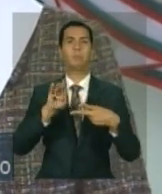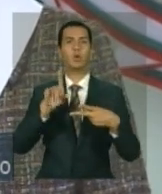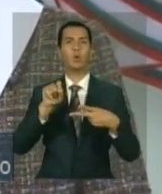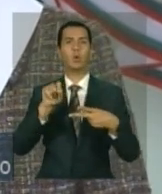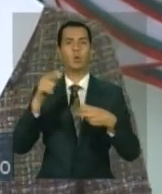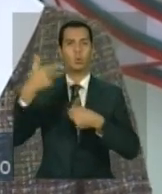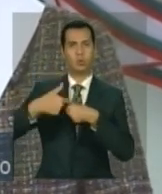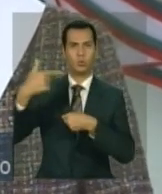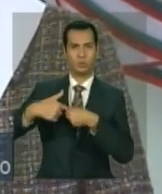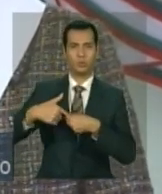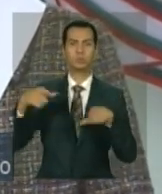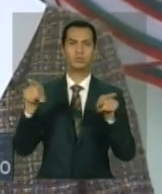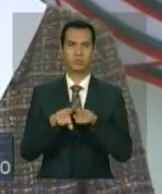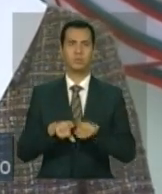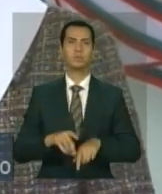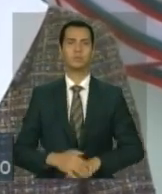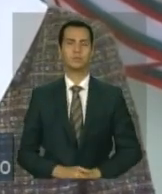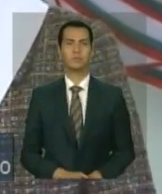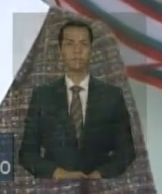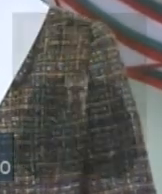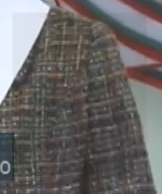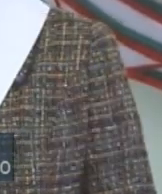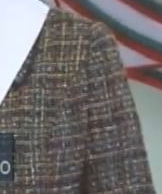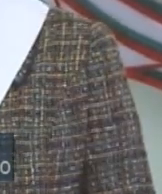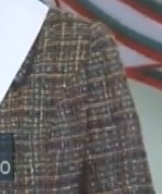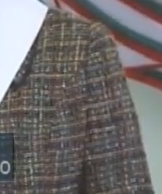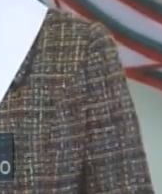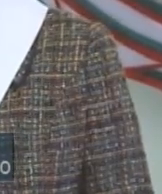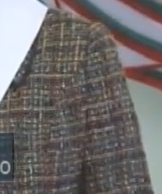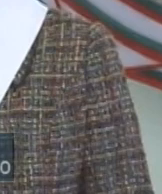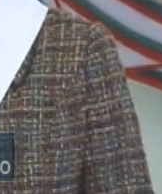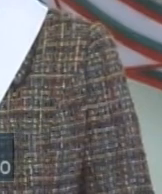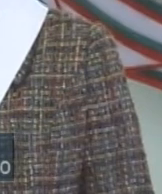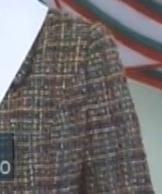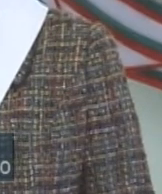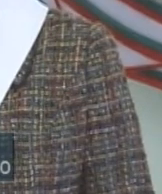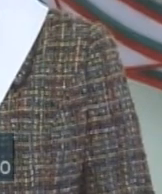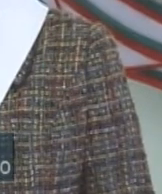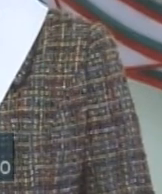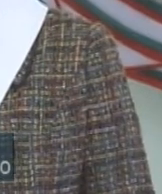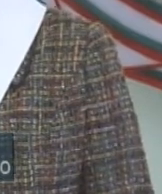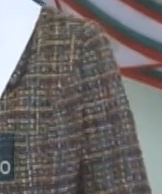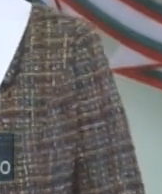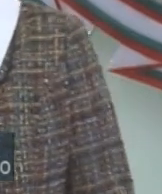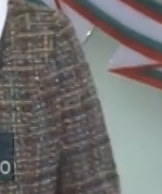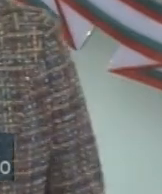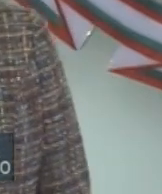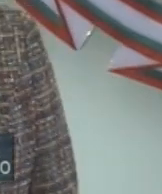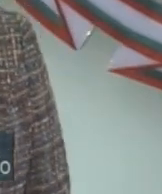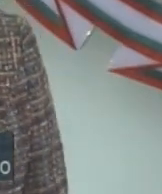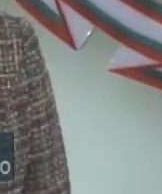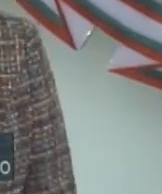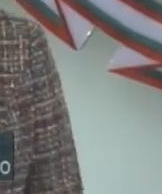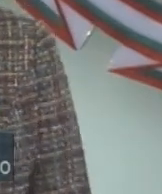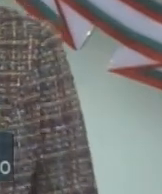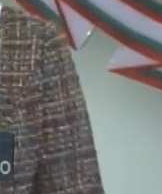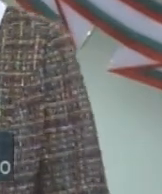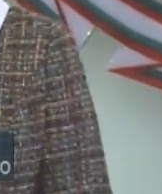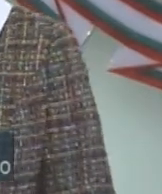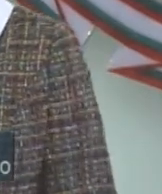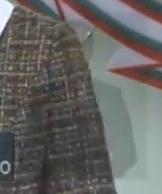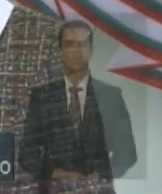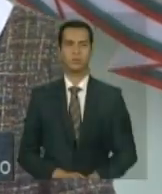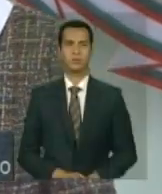as áreas